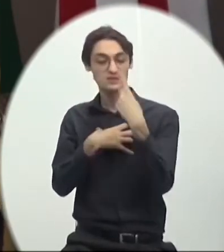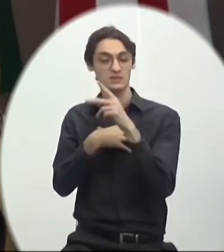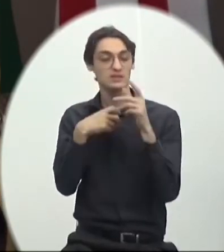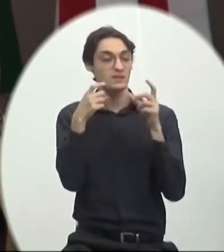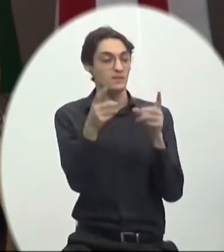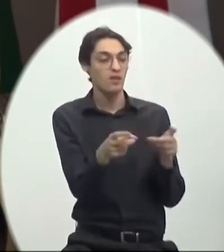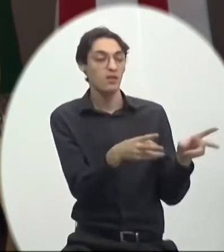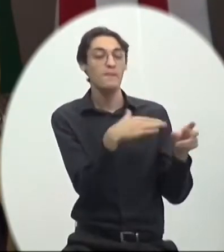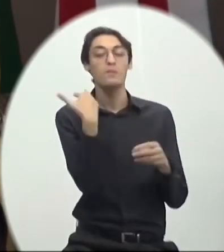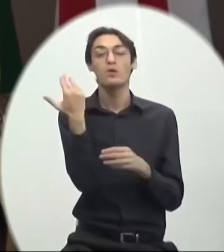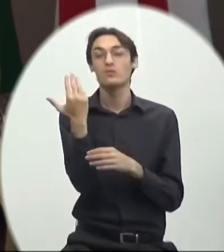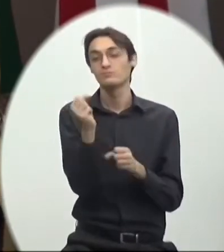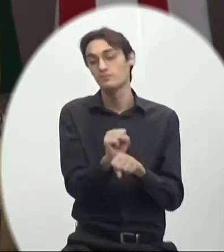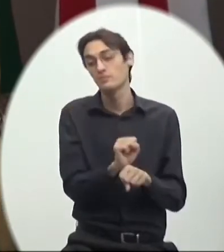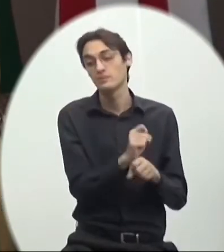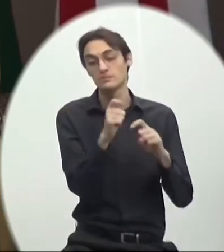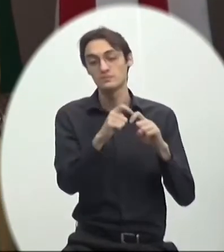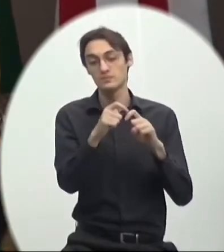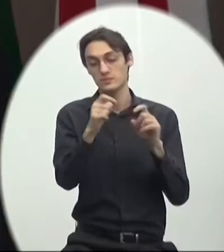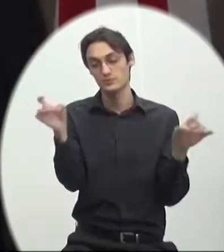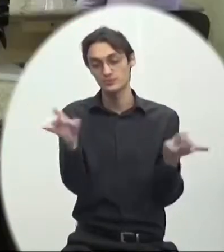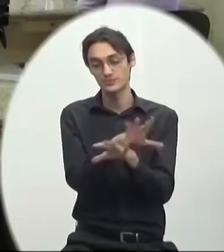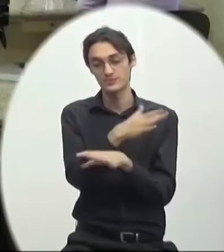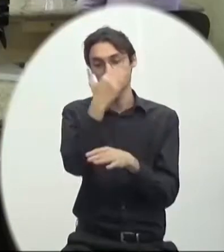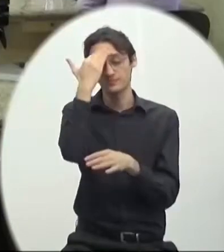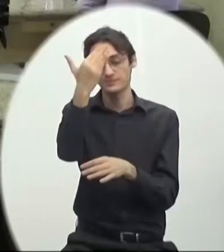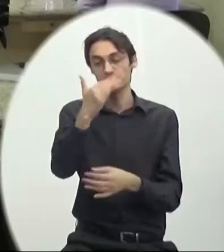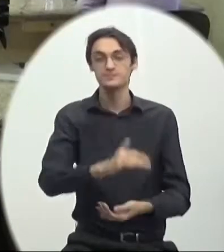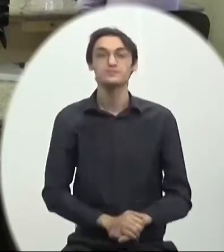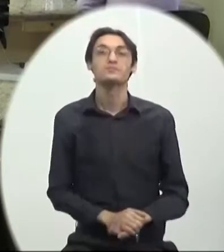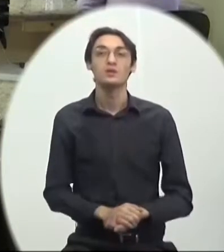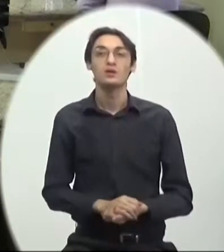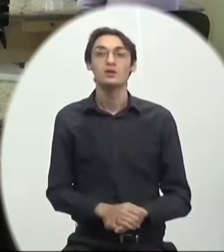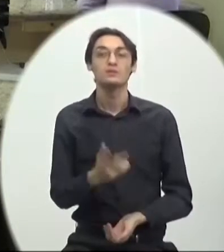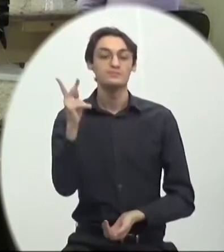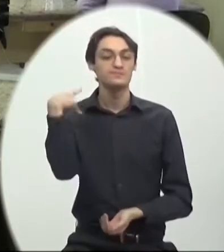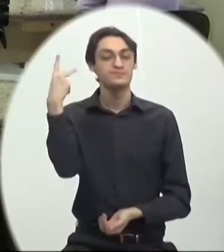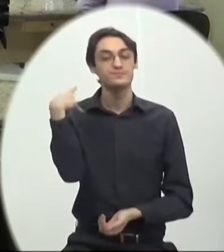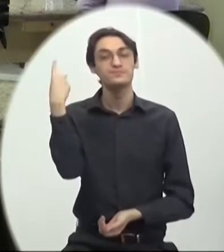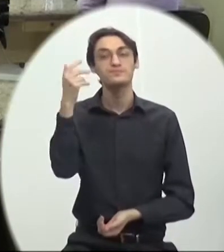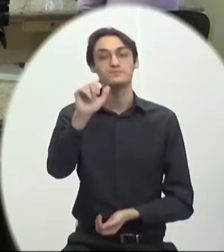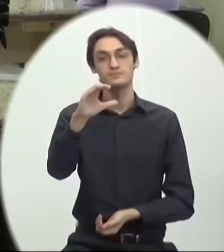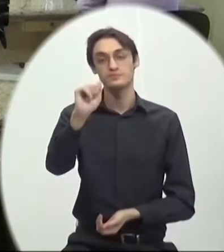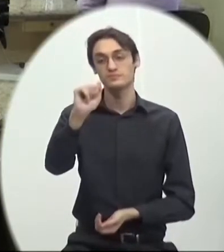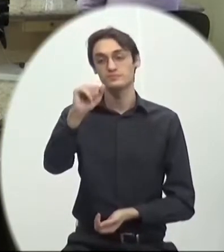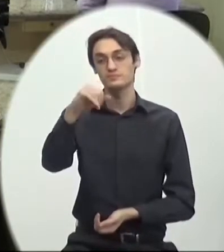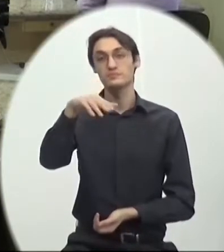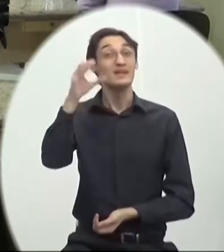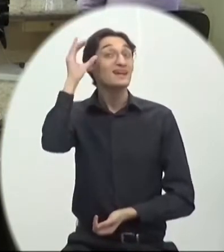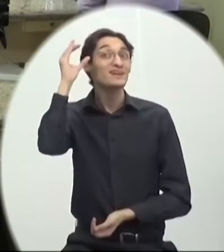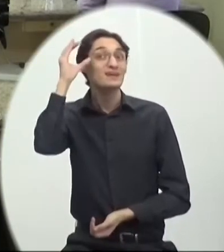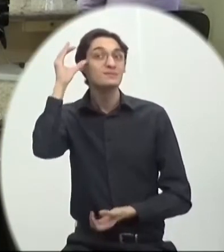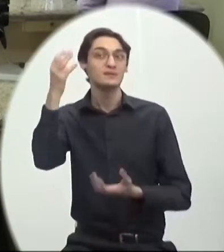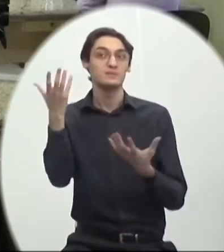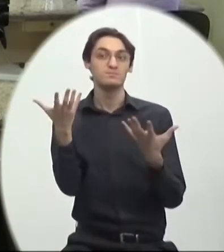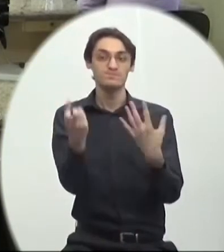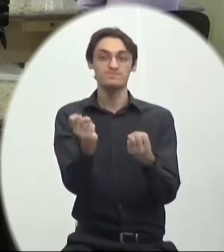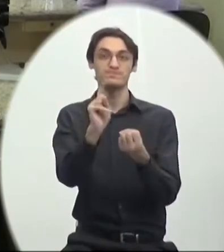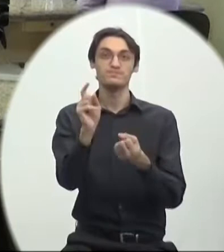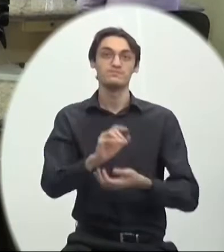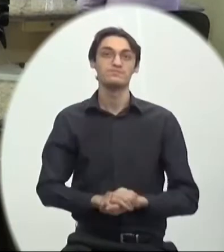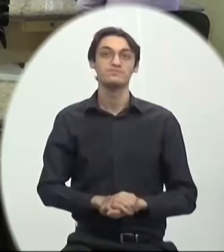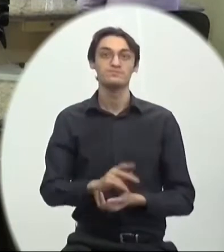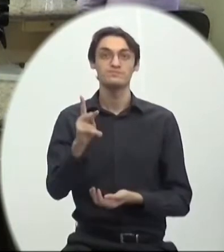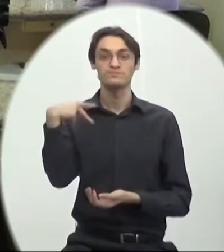fila de espera. Seria isso, presidente. Muito obrigado. Pela ordem, com a palavra, vereadora Camilo Nascimento. Declina.